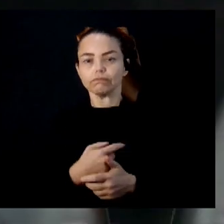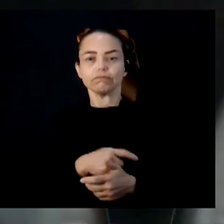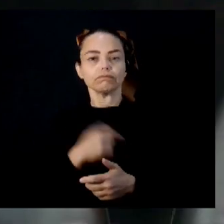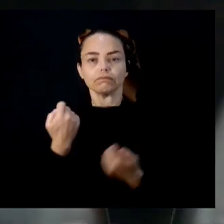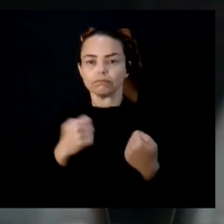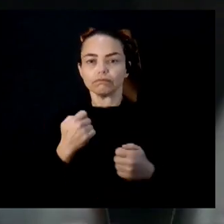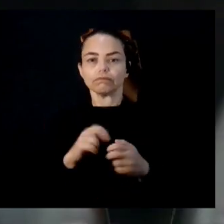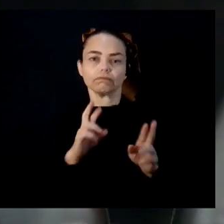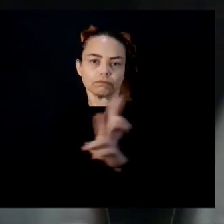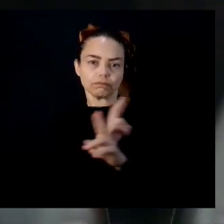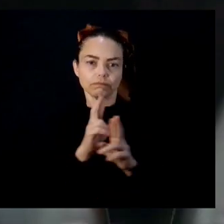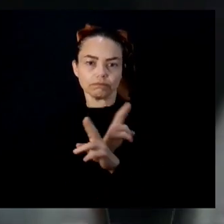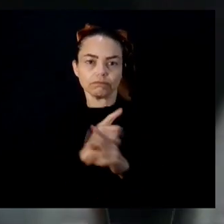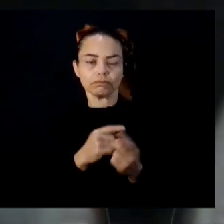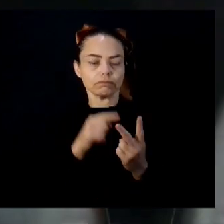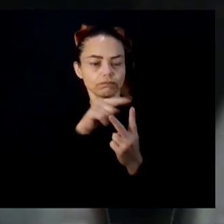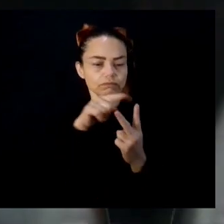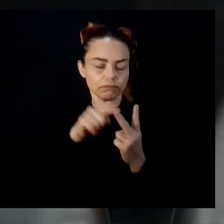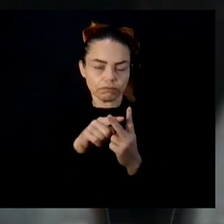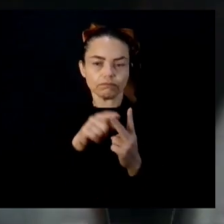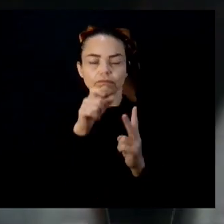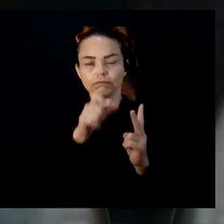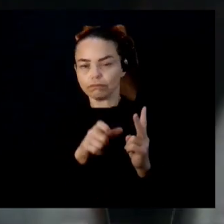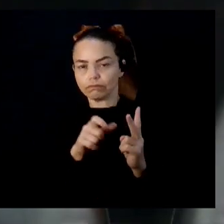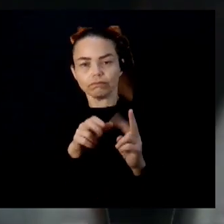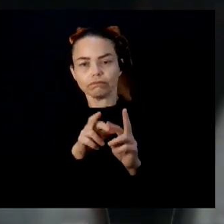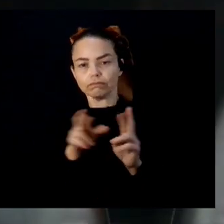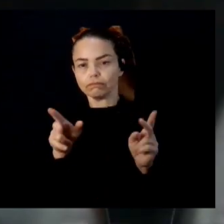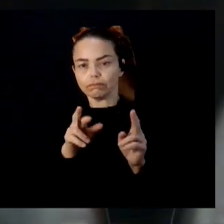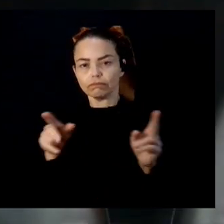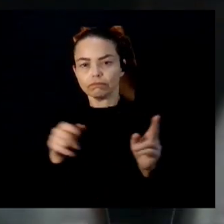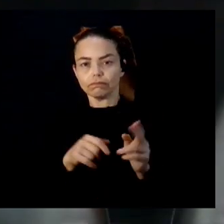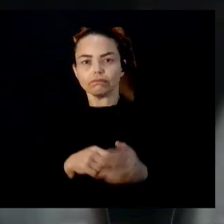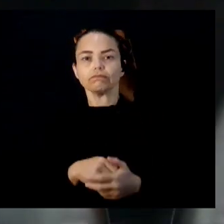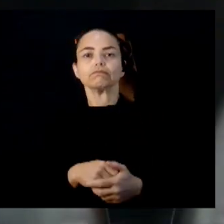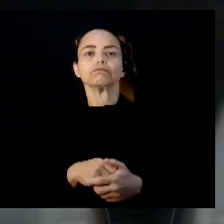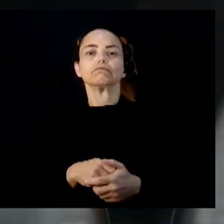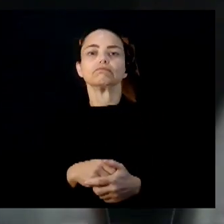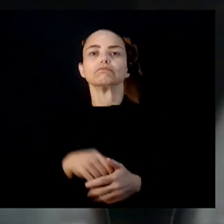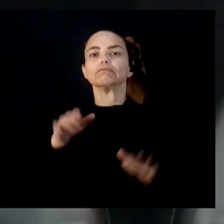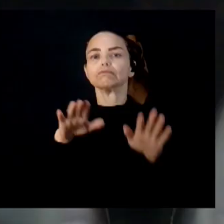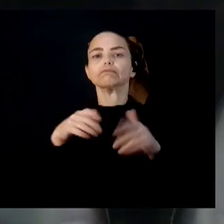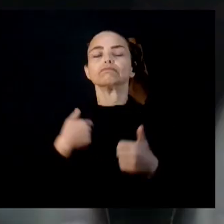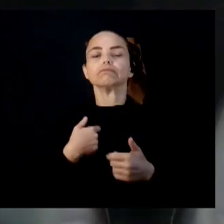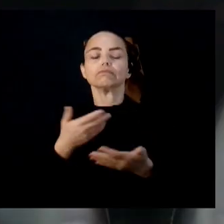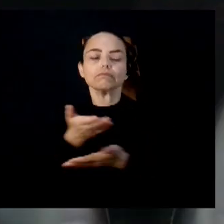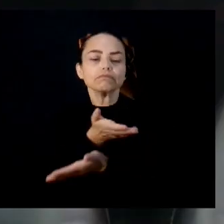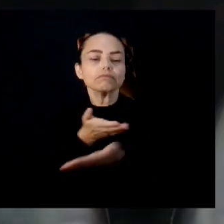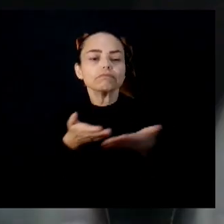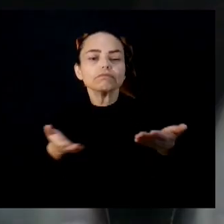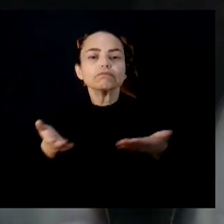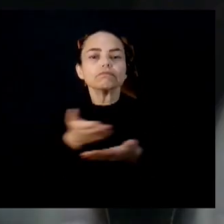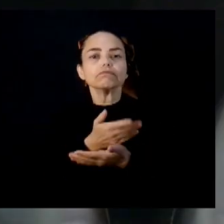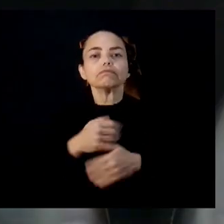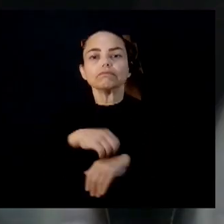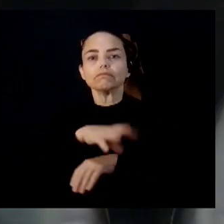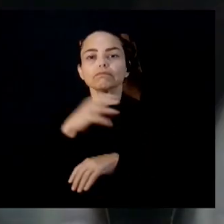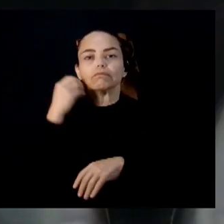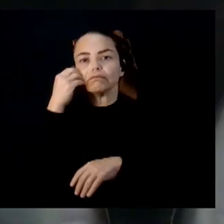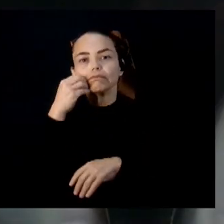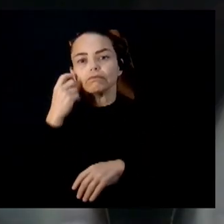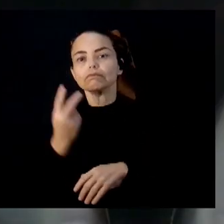gente precisa de duas pessoas que são totalmente diferentes uma da outra, mas que compartilham valores, mas